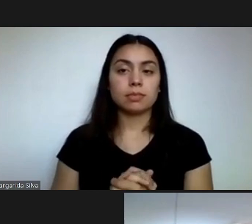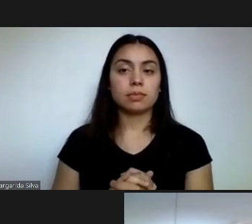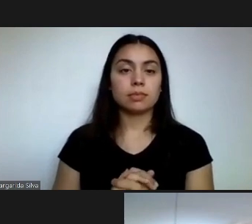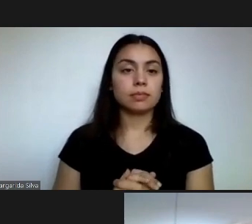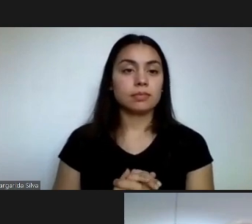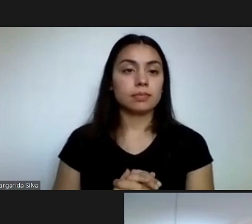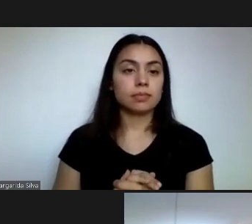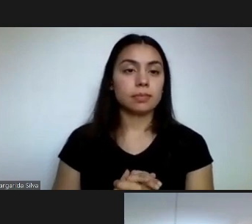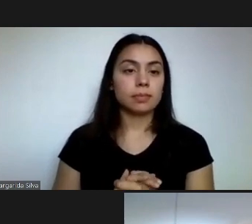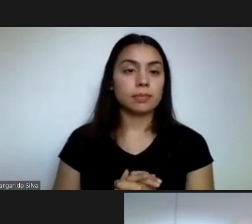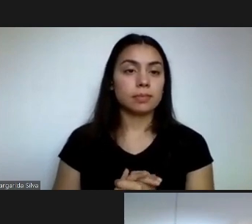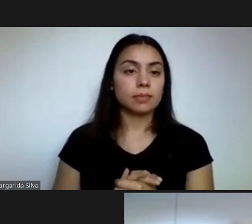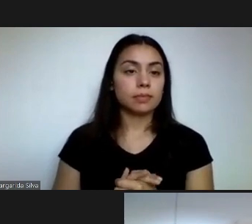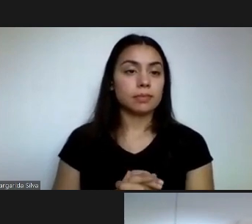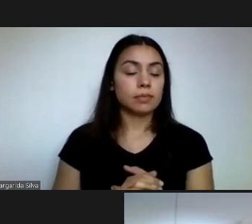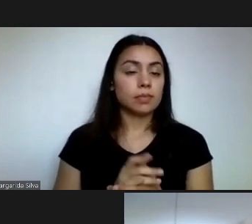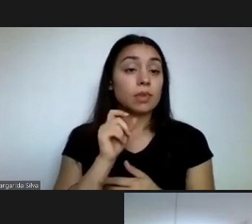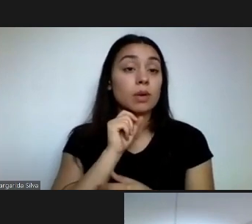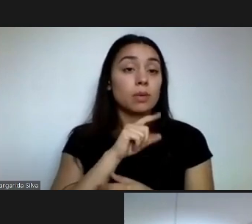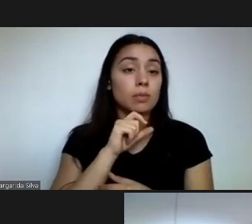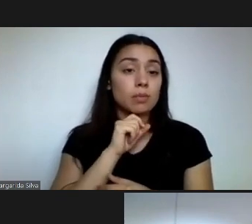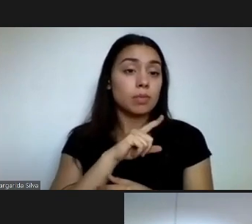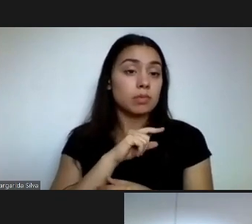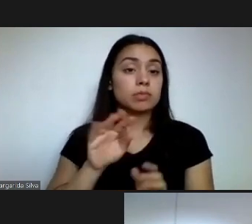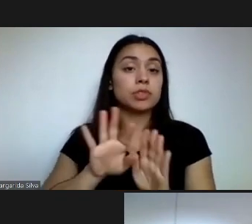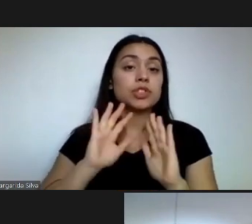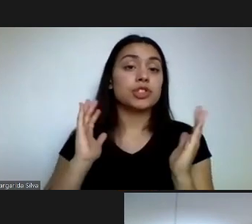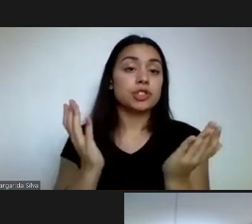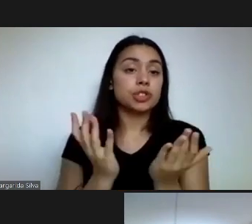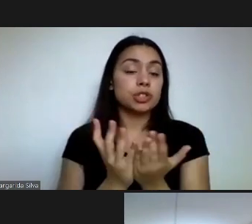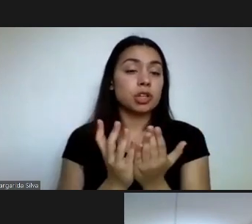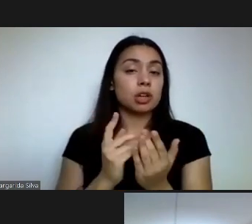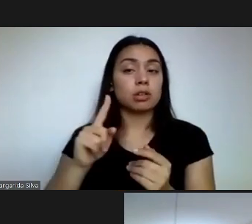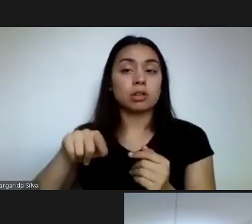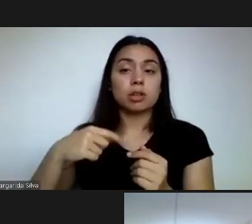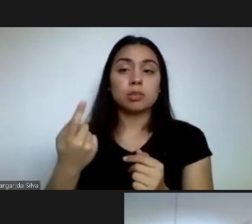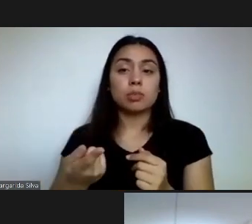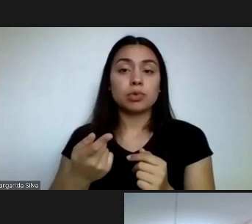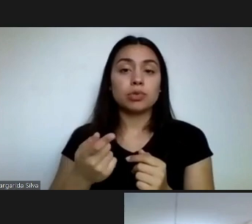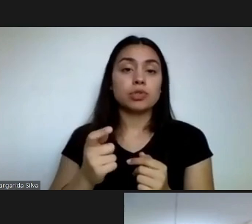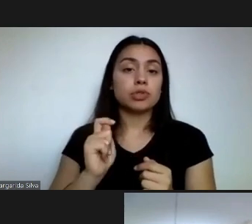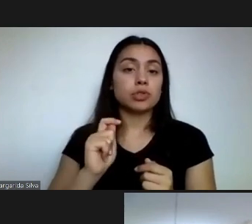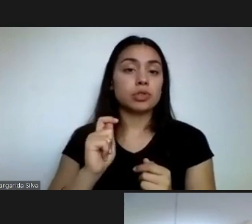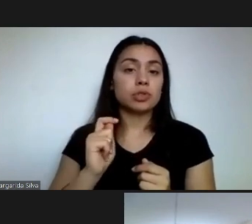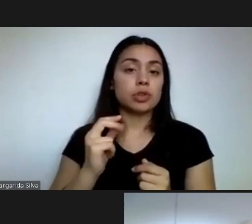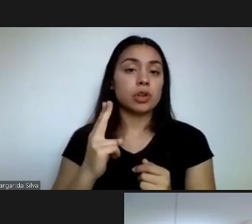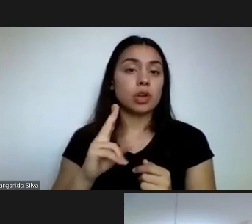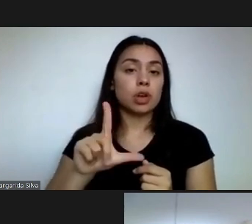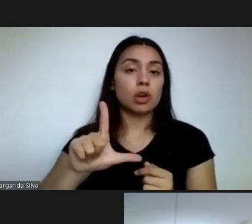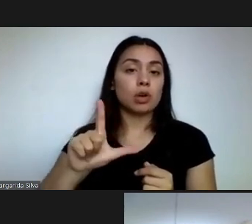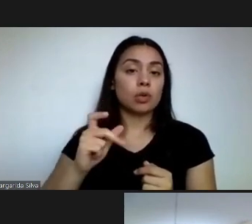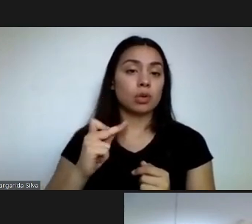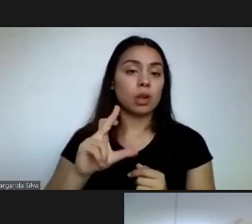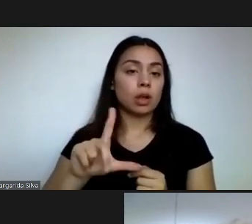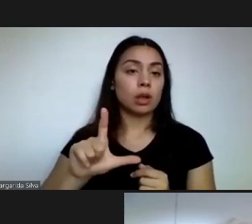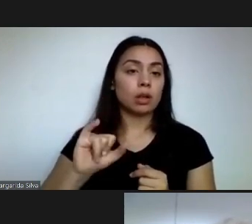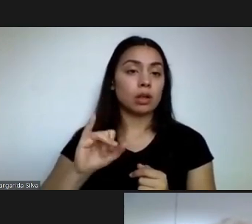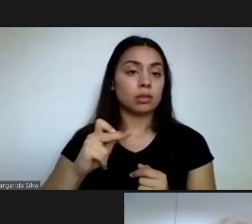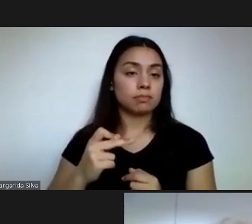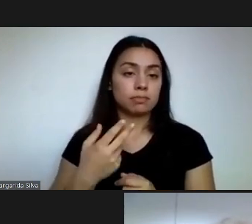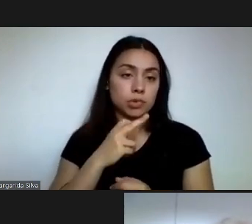Eu posso só dizer em termos gerais, mas depois a doutora Láudia imagino que também terá bastantes coisas sobre